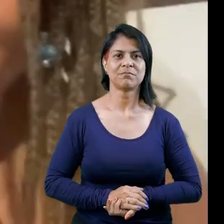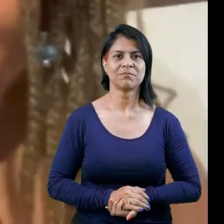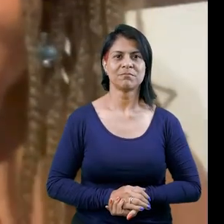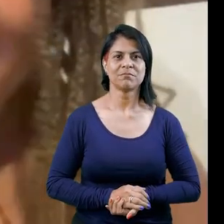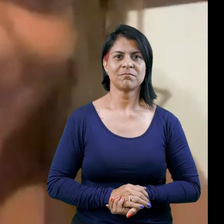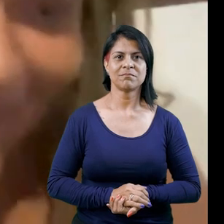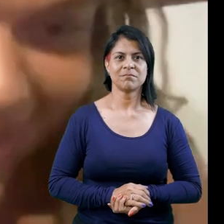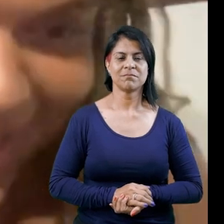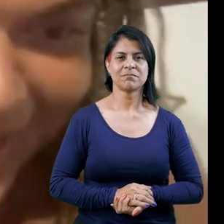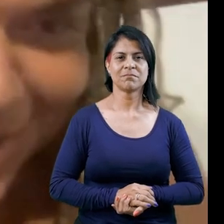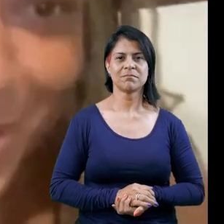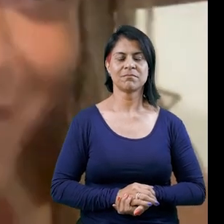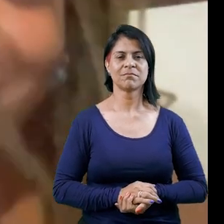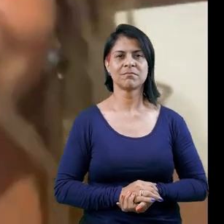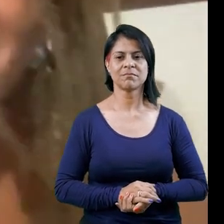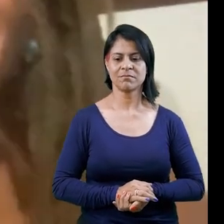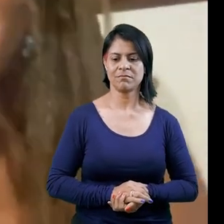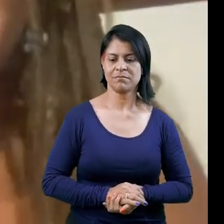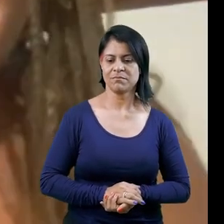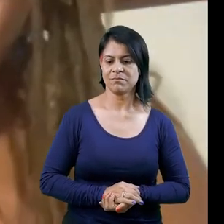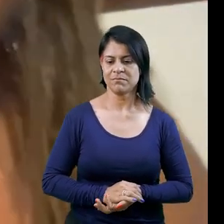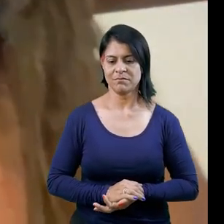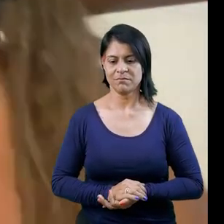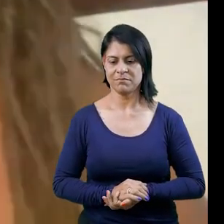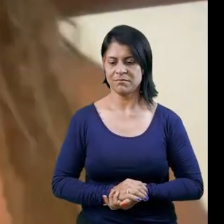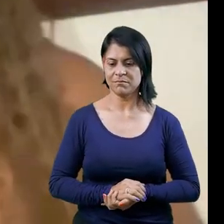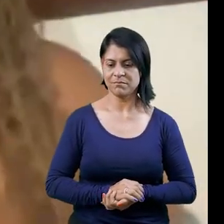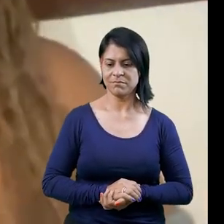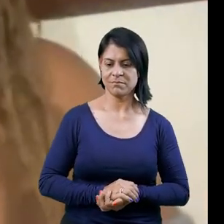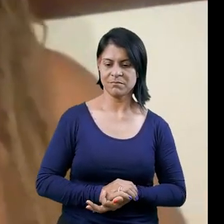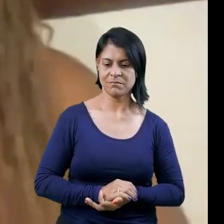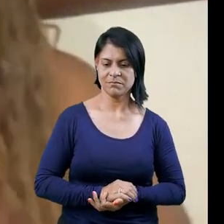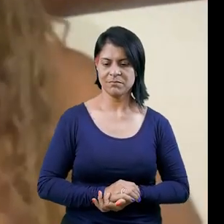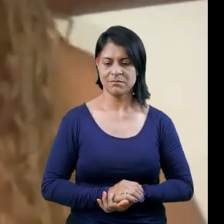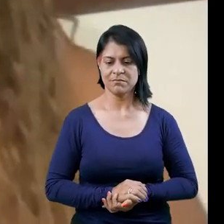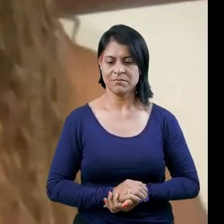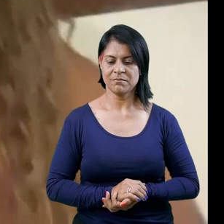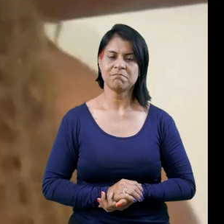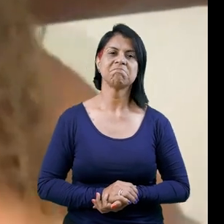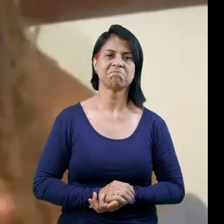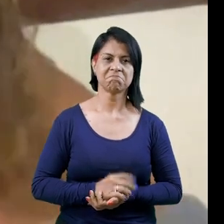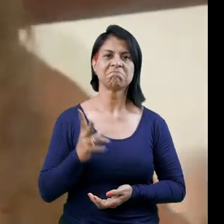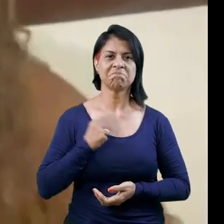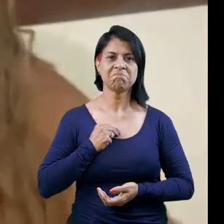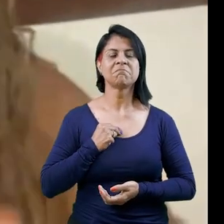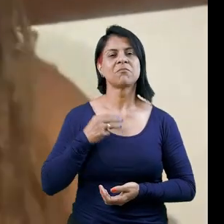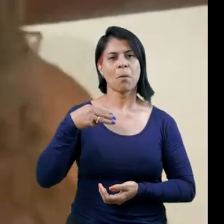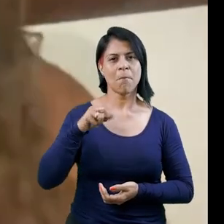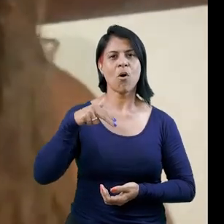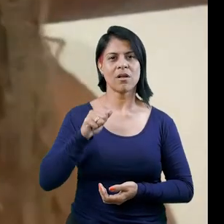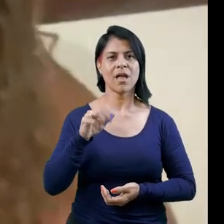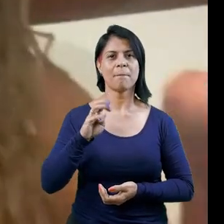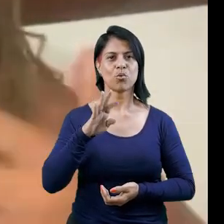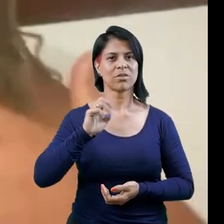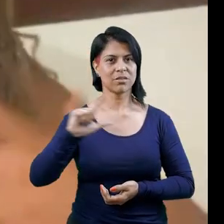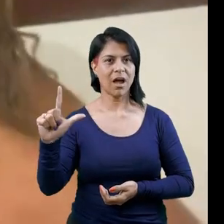Espanhol? No, in English. I think, yeah. Isso. I was curious because Mona Brutal. Esse